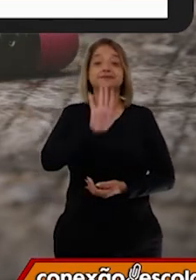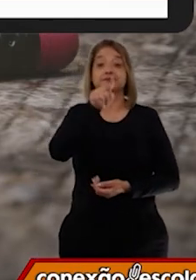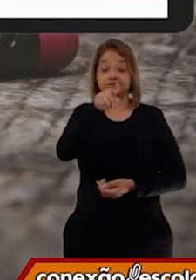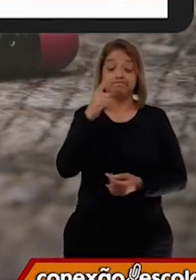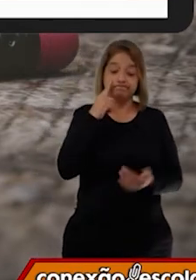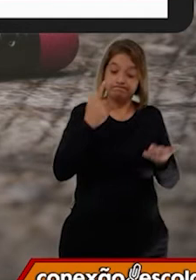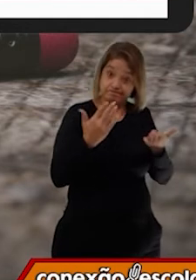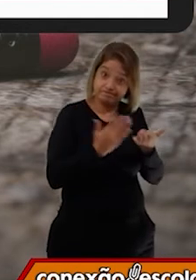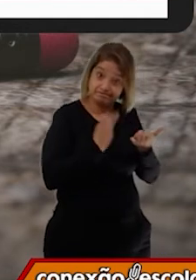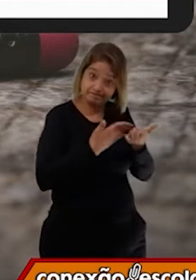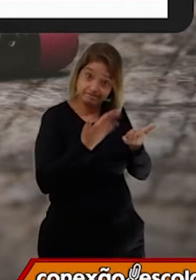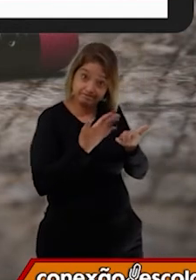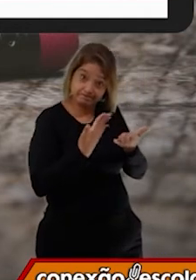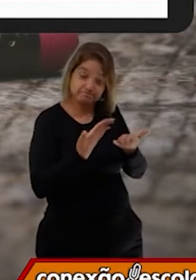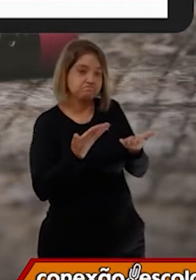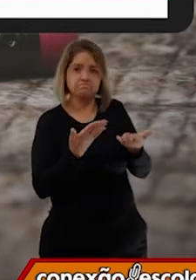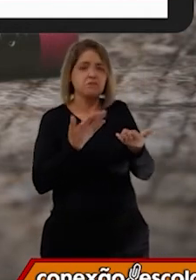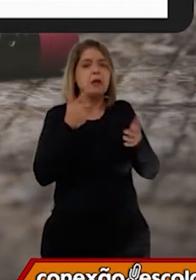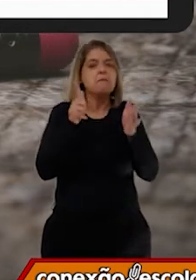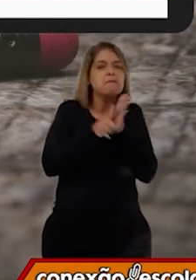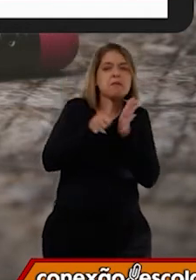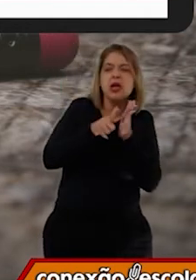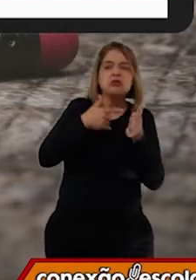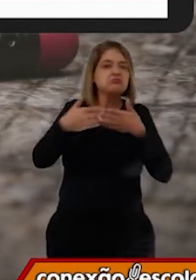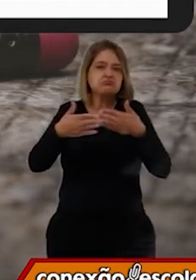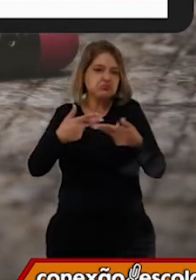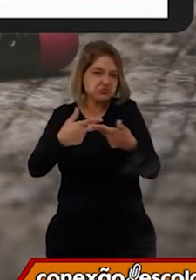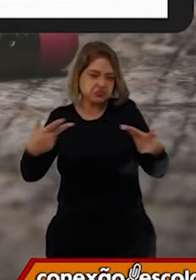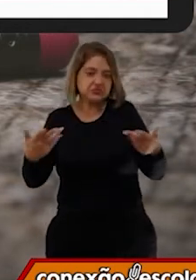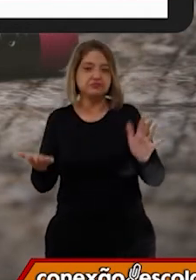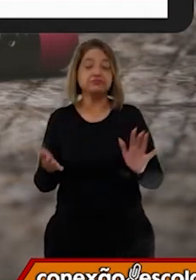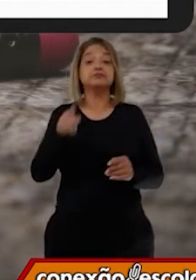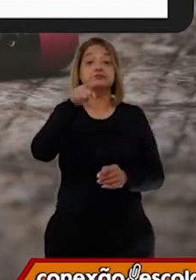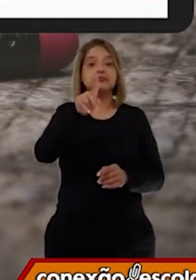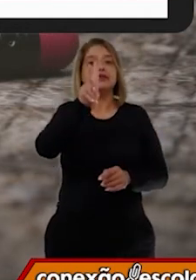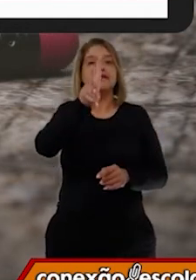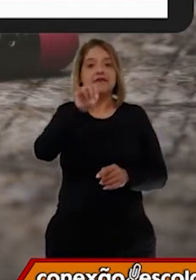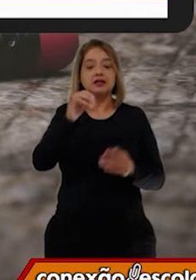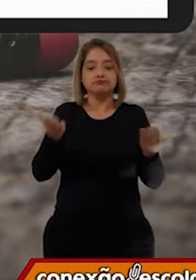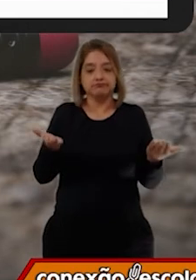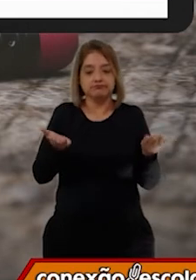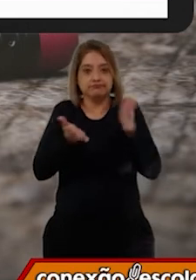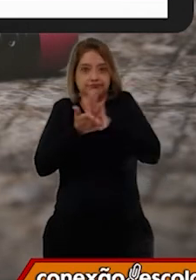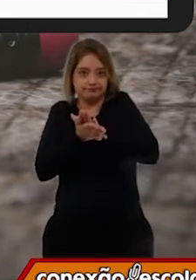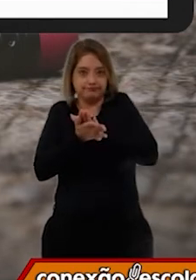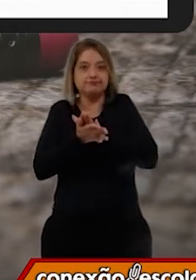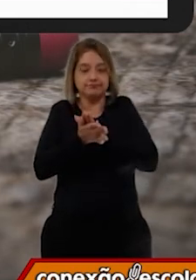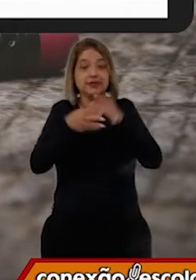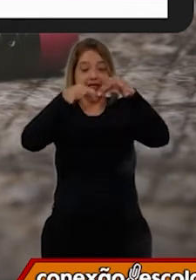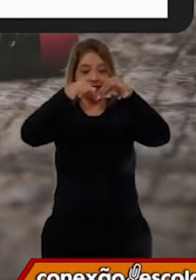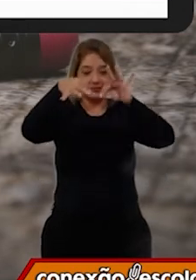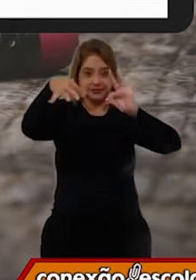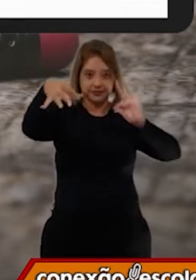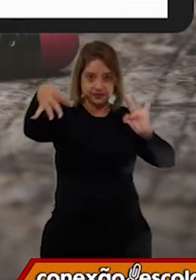caderno ou folhas avulsas. Você pode partir a folha ao